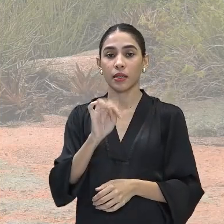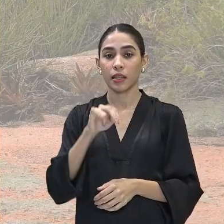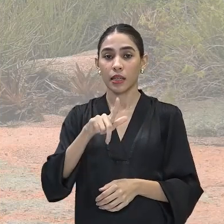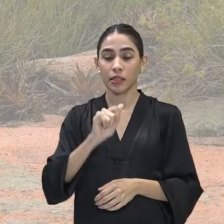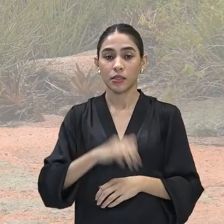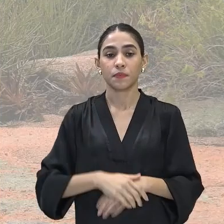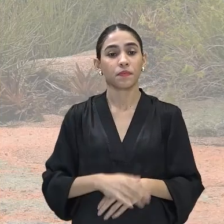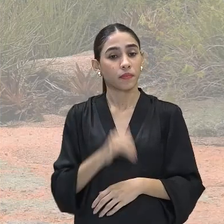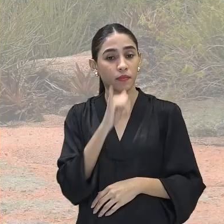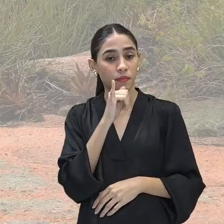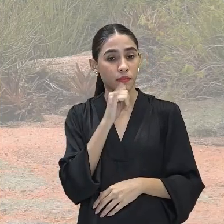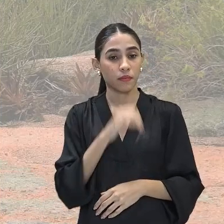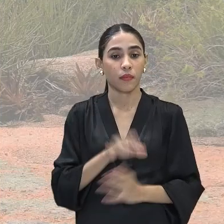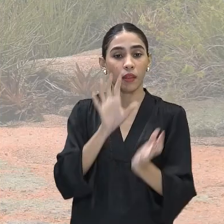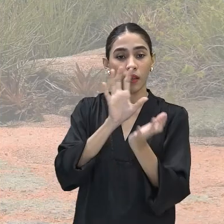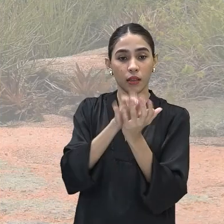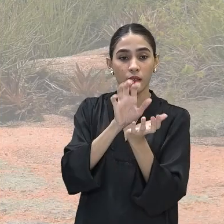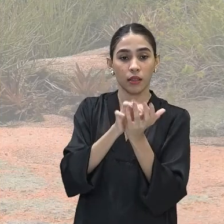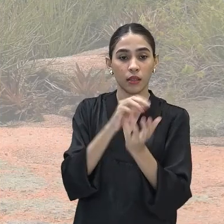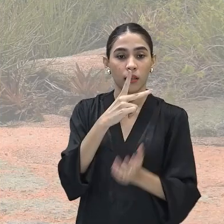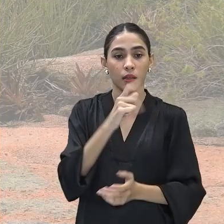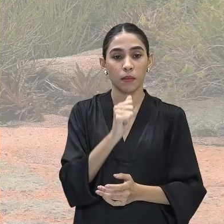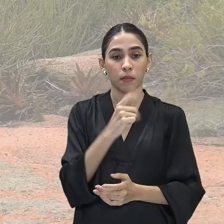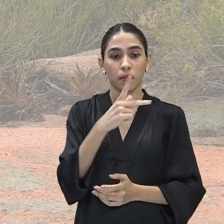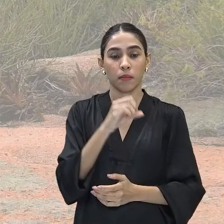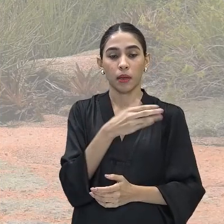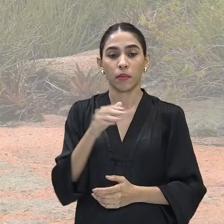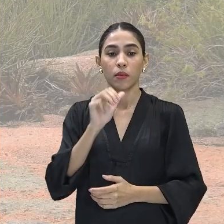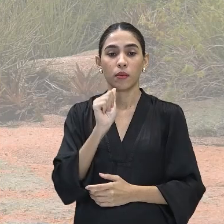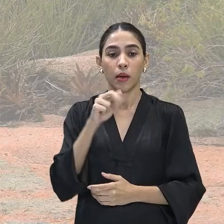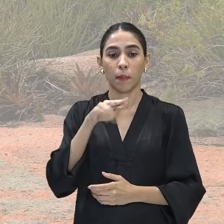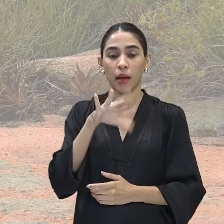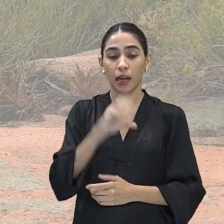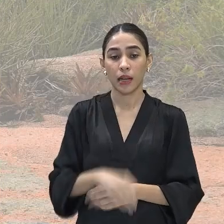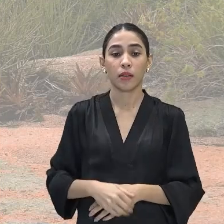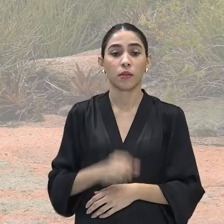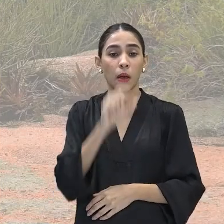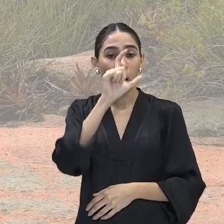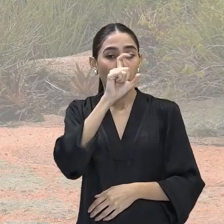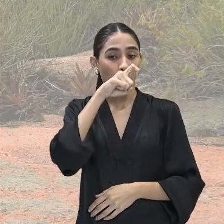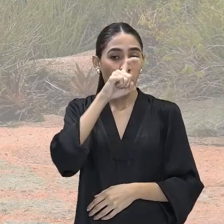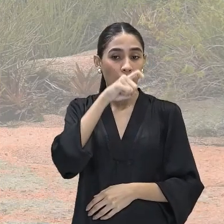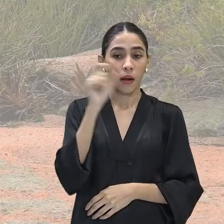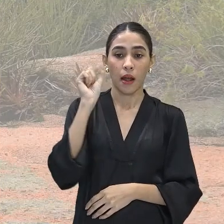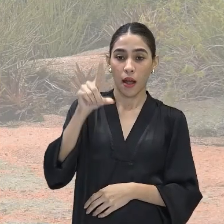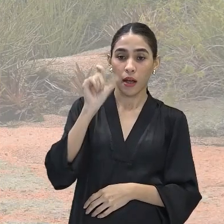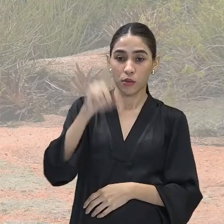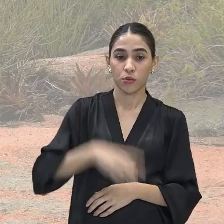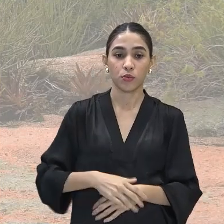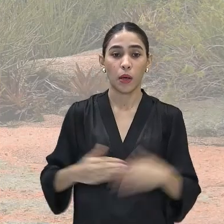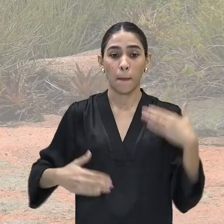ali o exemplo do jacaré de papo amarelo, a arara azul, o macaco prego e o